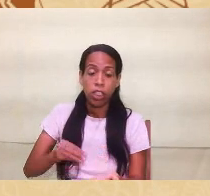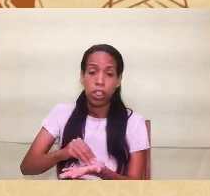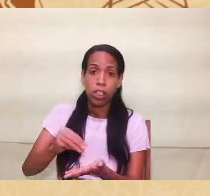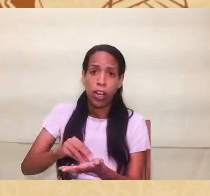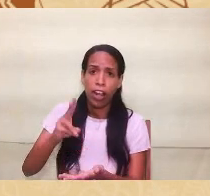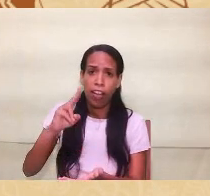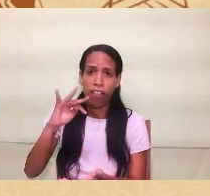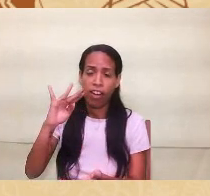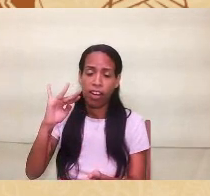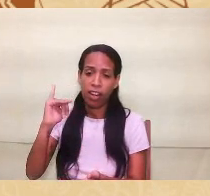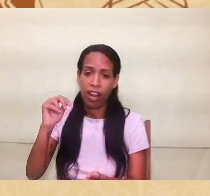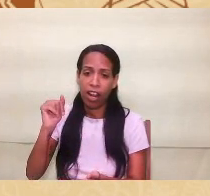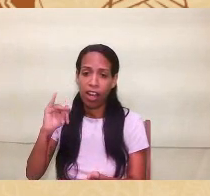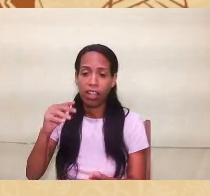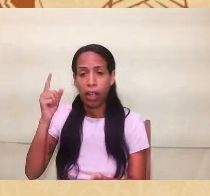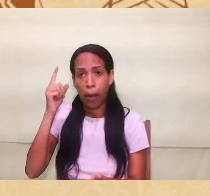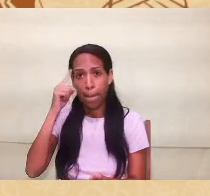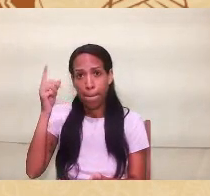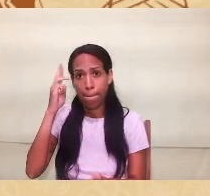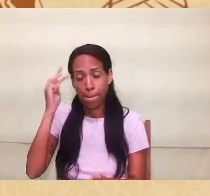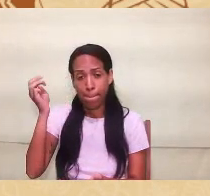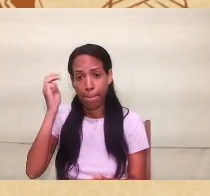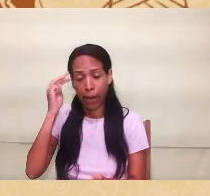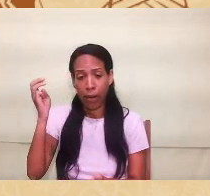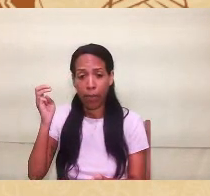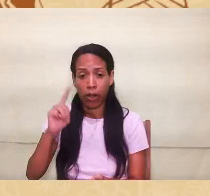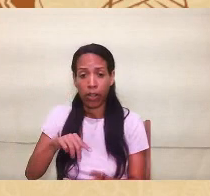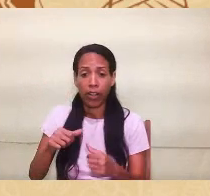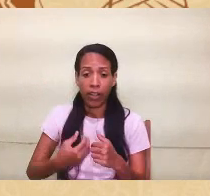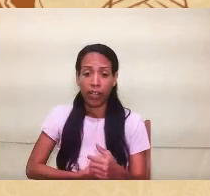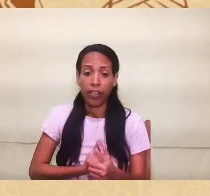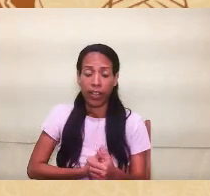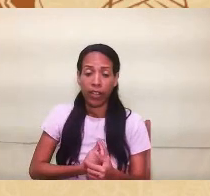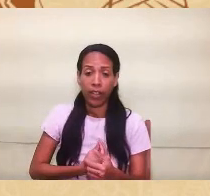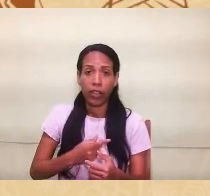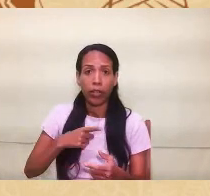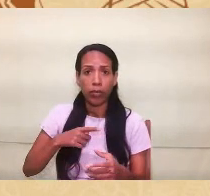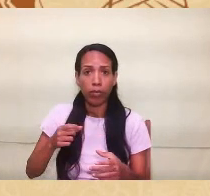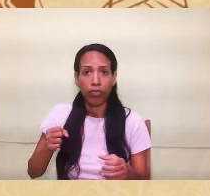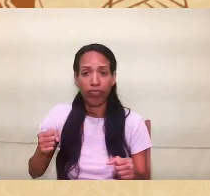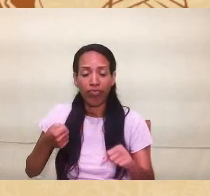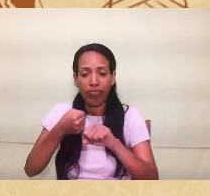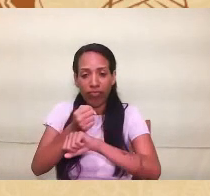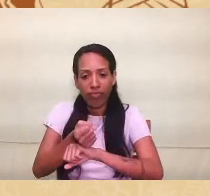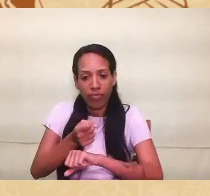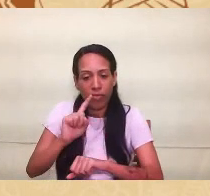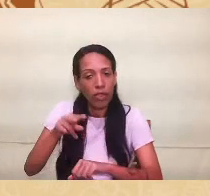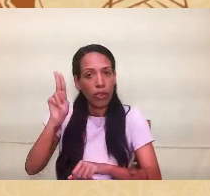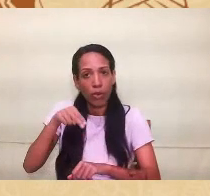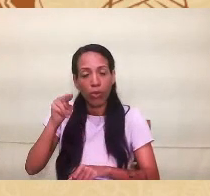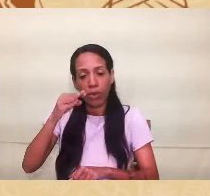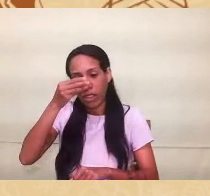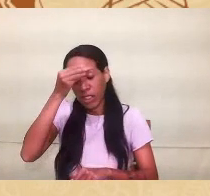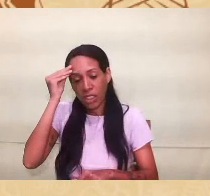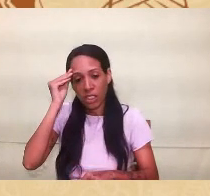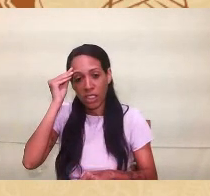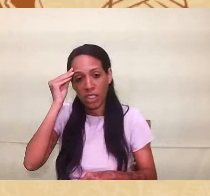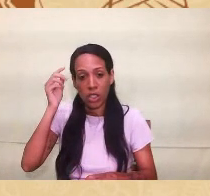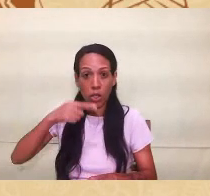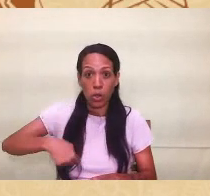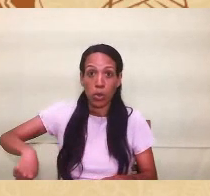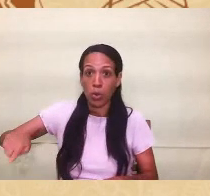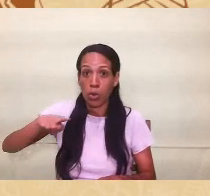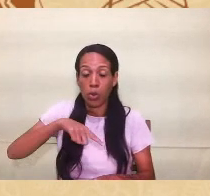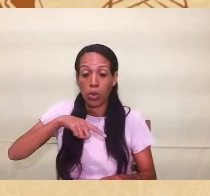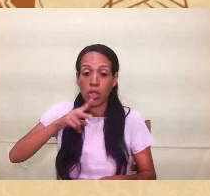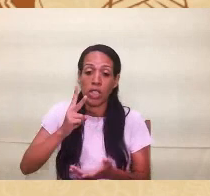vitais de memória, de vida e de pulsar da nossa luta. Então, a gente nunca esquece dos nossos anciões, que eles